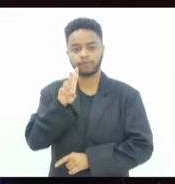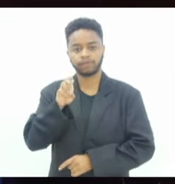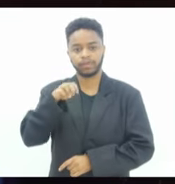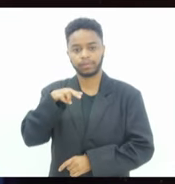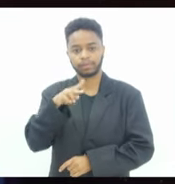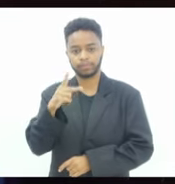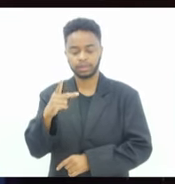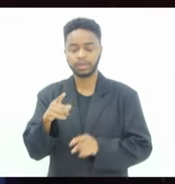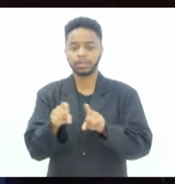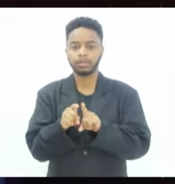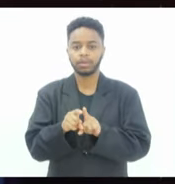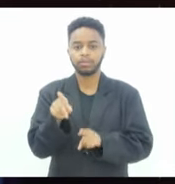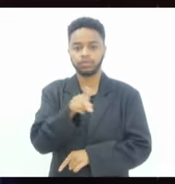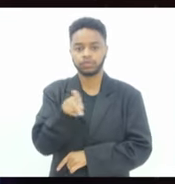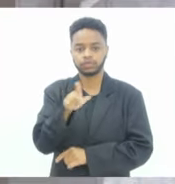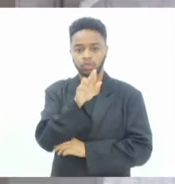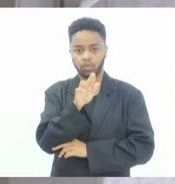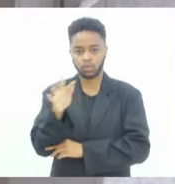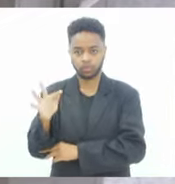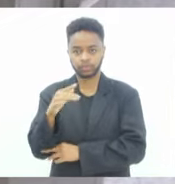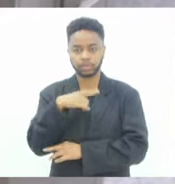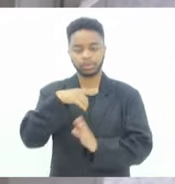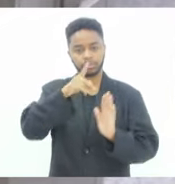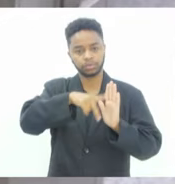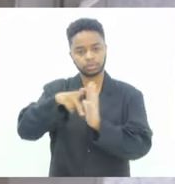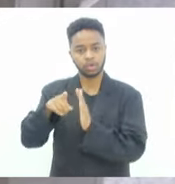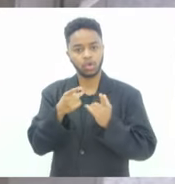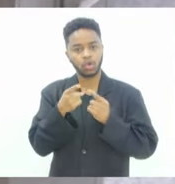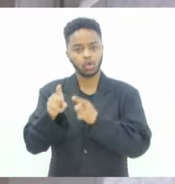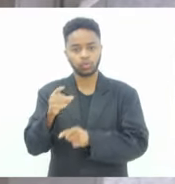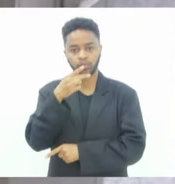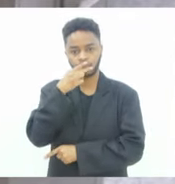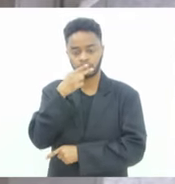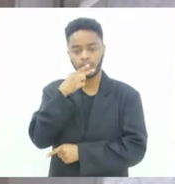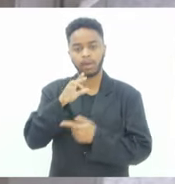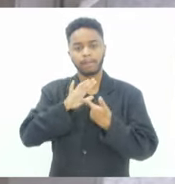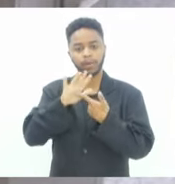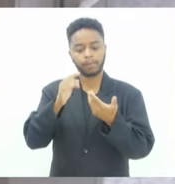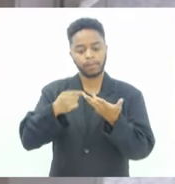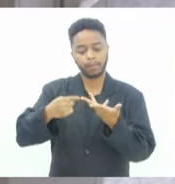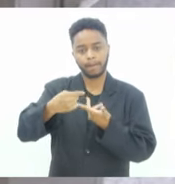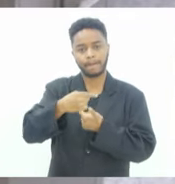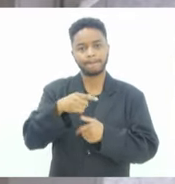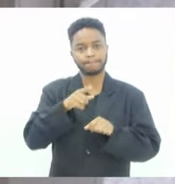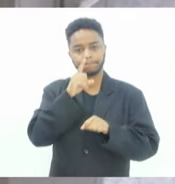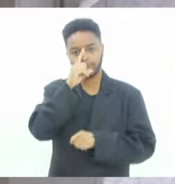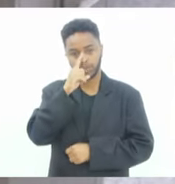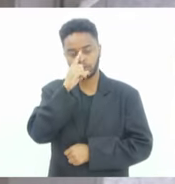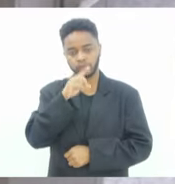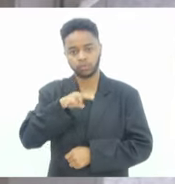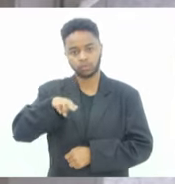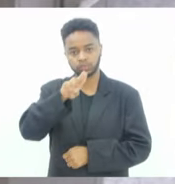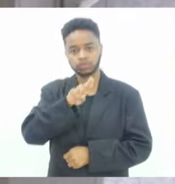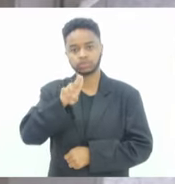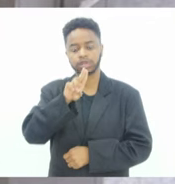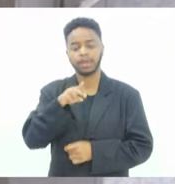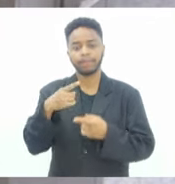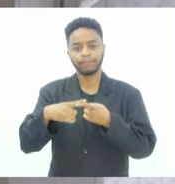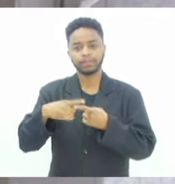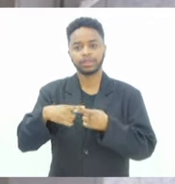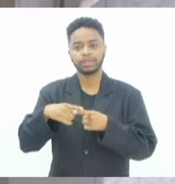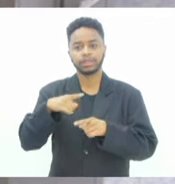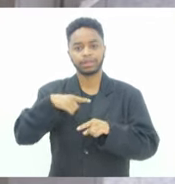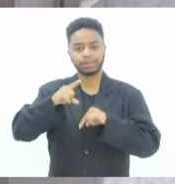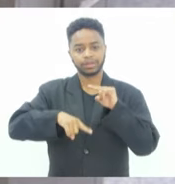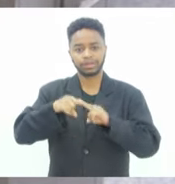professor da Universidade Federal Fluminense, que tem projetos contra o tabagismo, enumera os perigos dos cigarros eletrônicos, que contêm substâncias